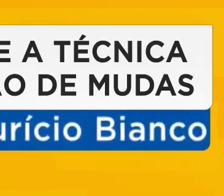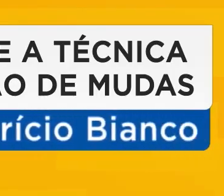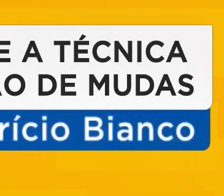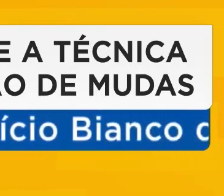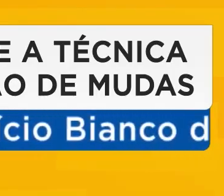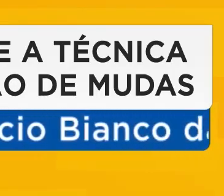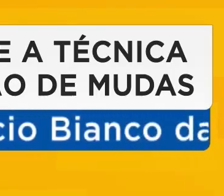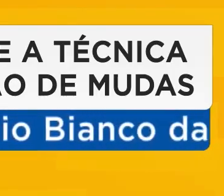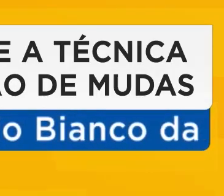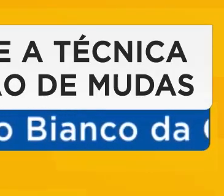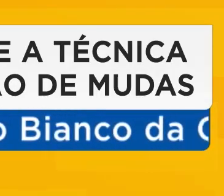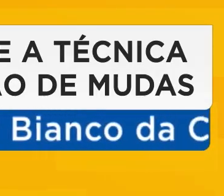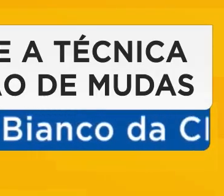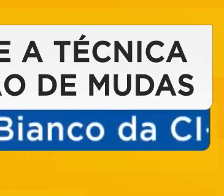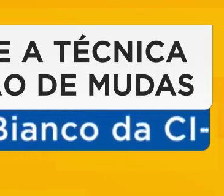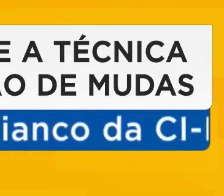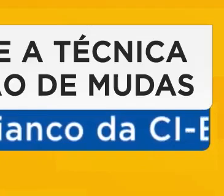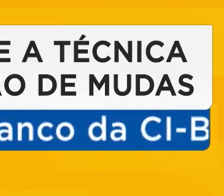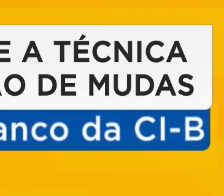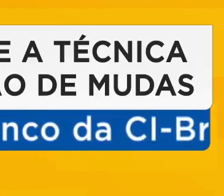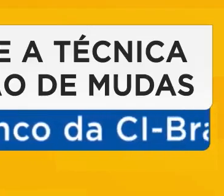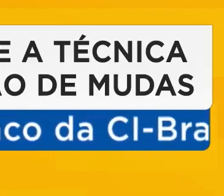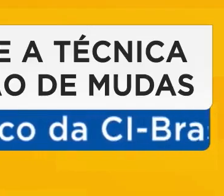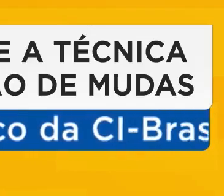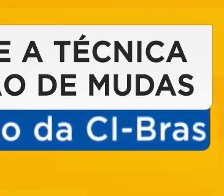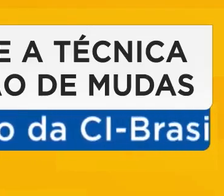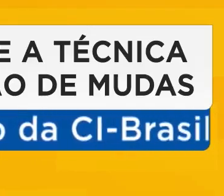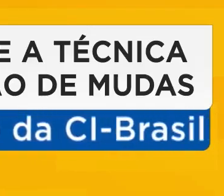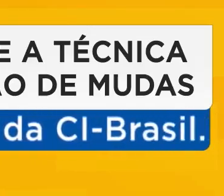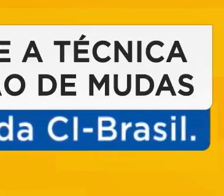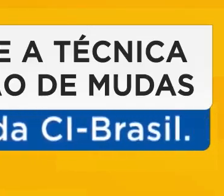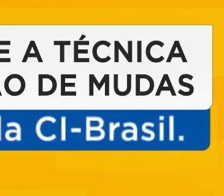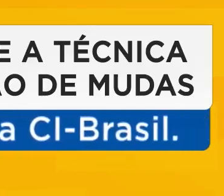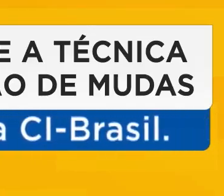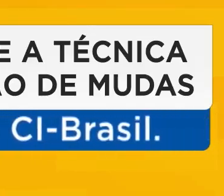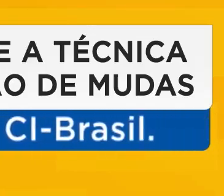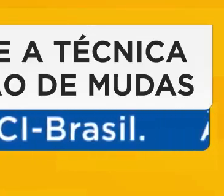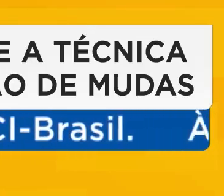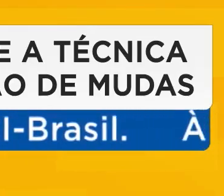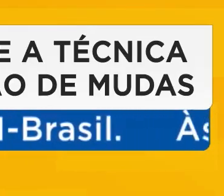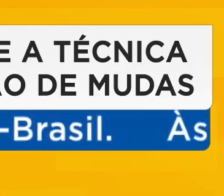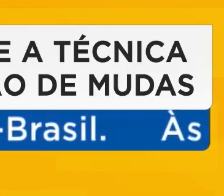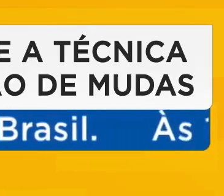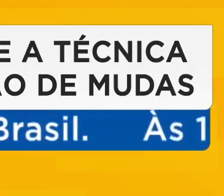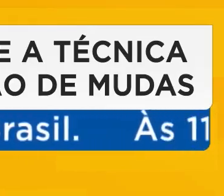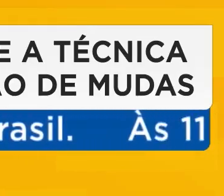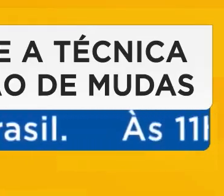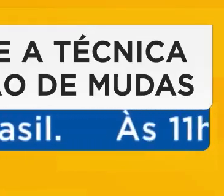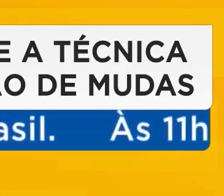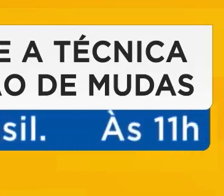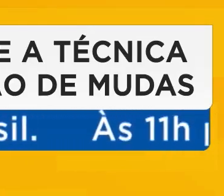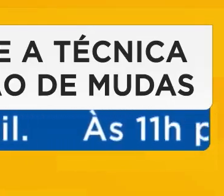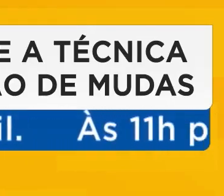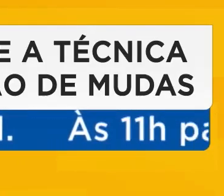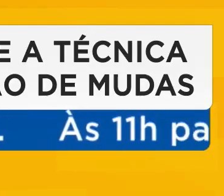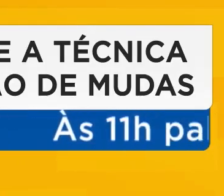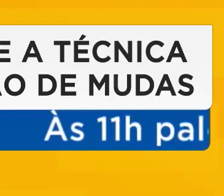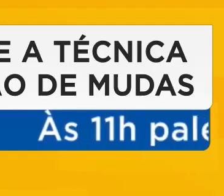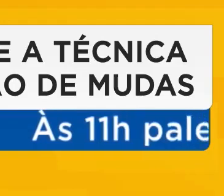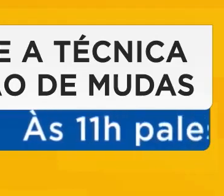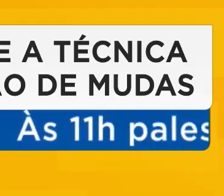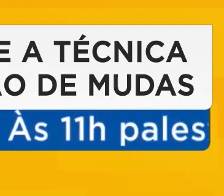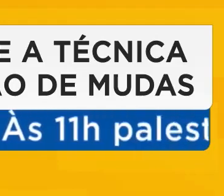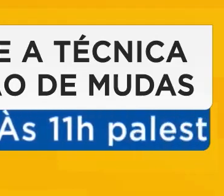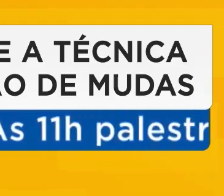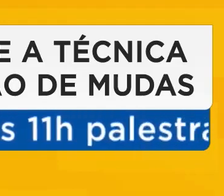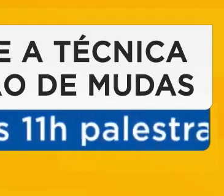em adaptação, digamos assim, e a partir de agosto do ano que vem, todo abacaxi no Brasil terá